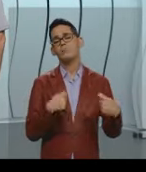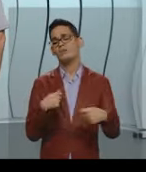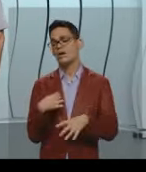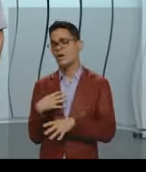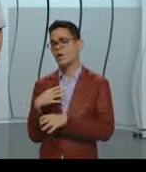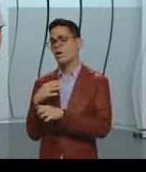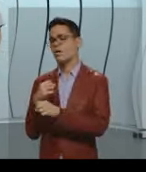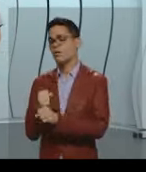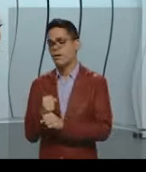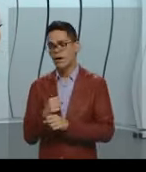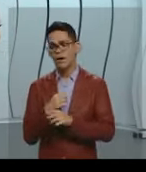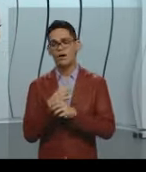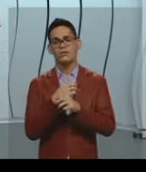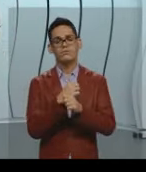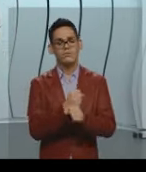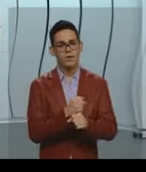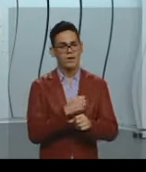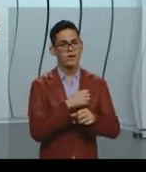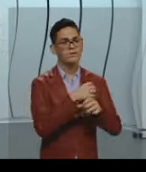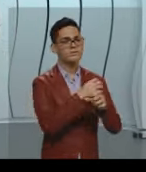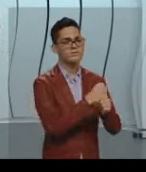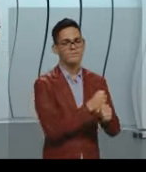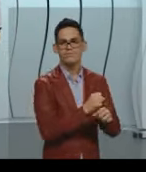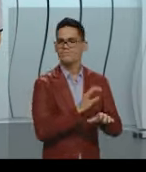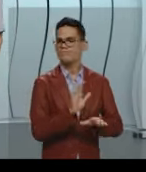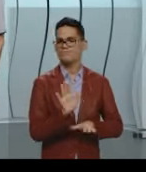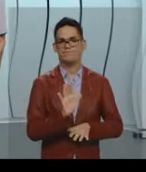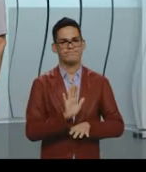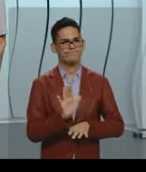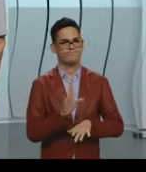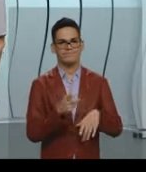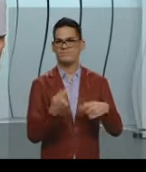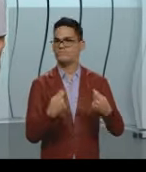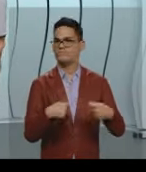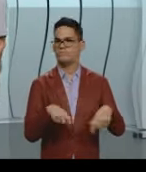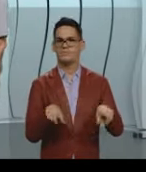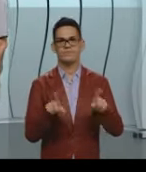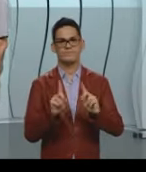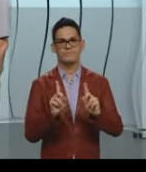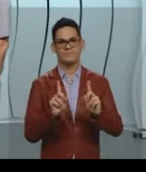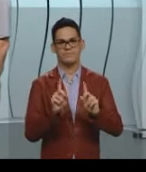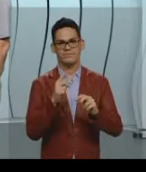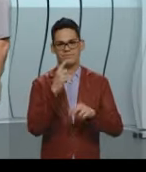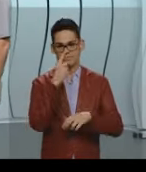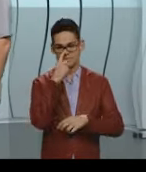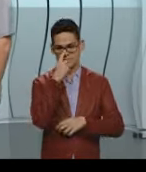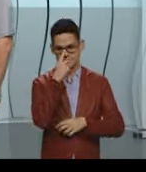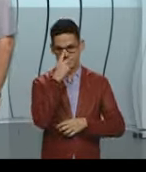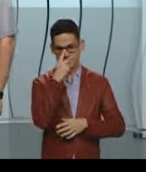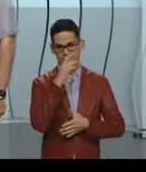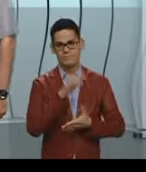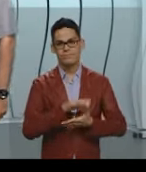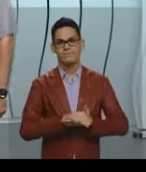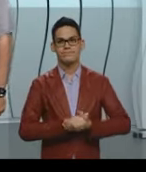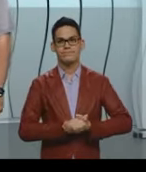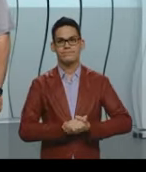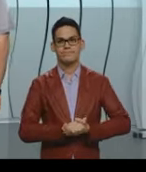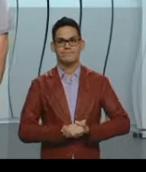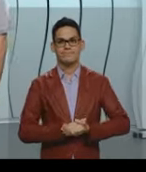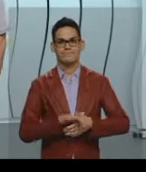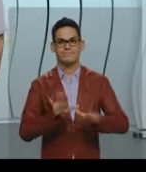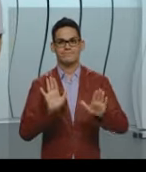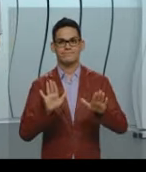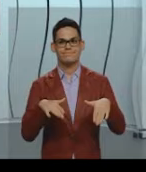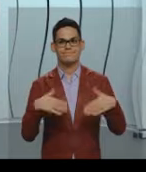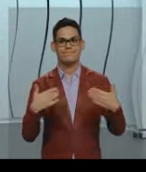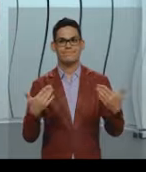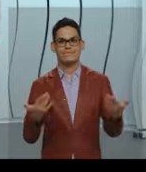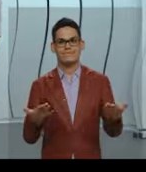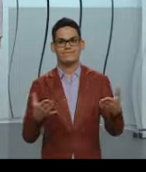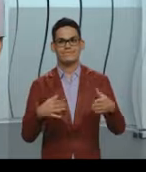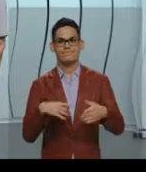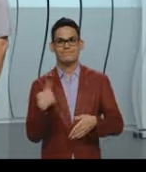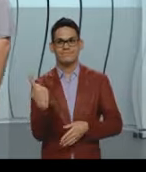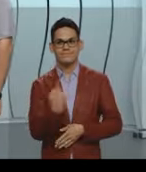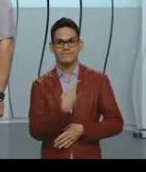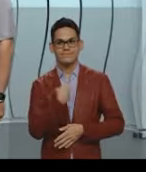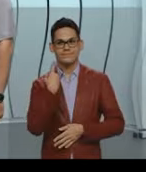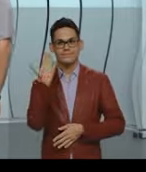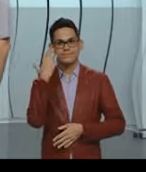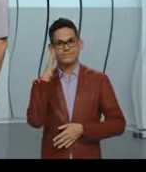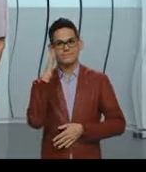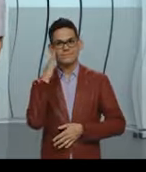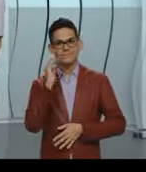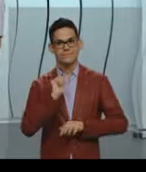somando cada valor um por um. É uma coisa meio lógica isso, né? Mas é